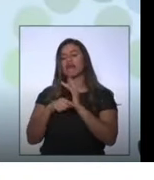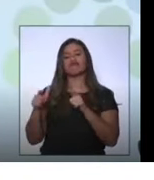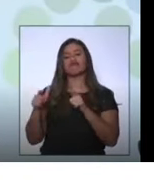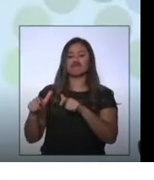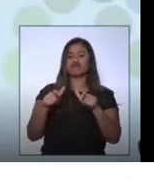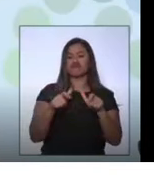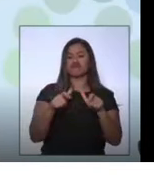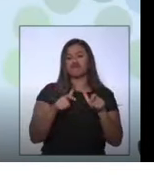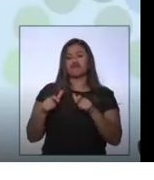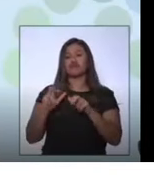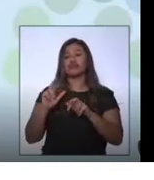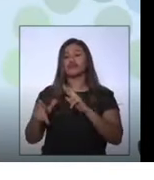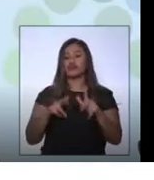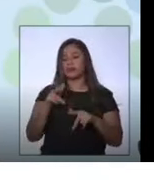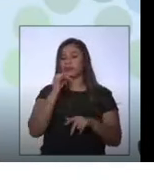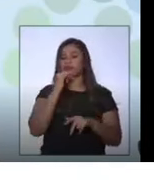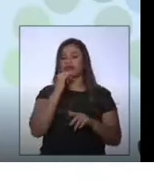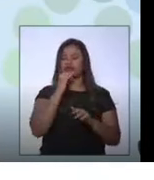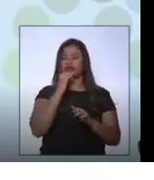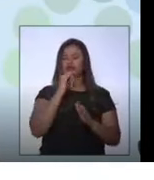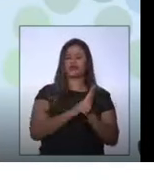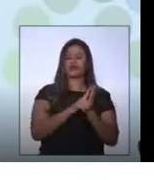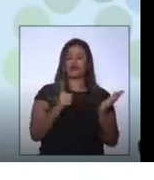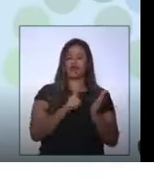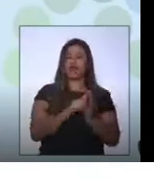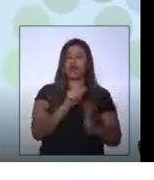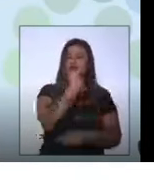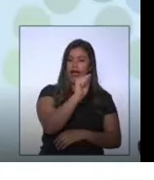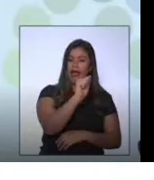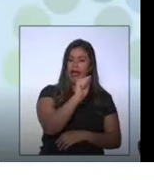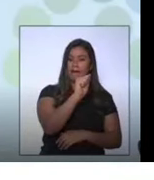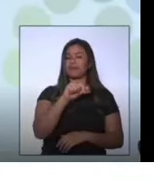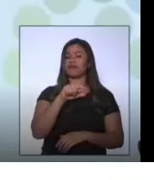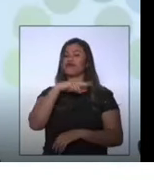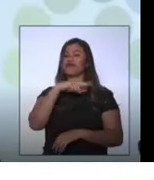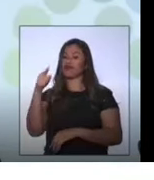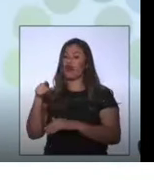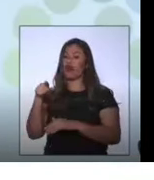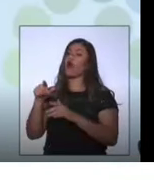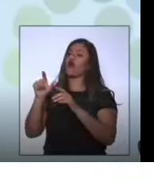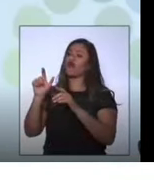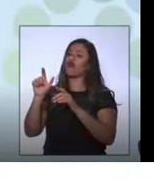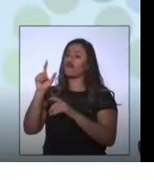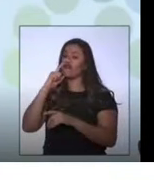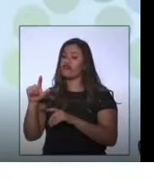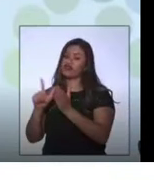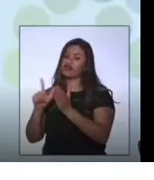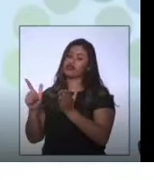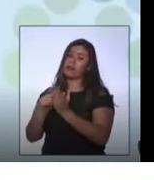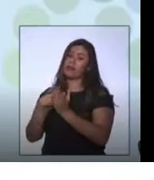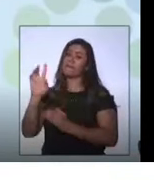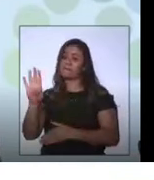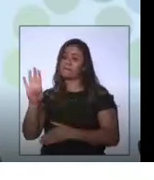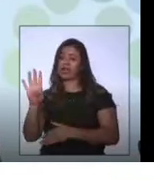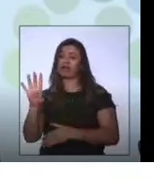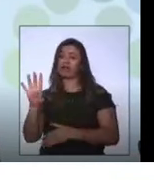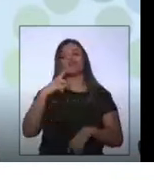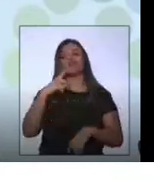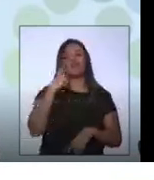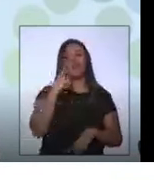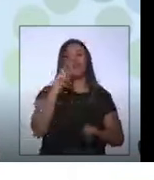em outras fontes. Fontes. Você leu no jornal A? Pesquisa no jornal B também. Viu no canal X? Procura no canal Y também. Isto